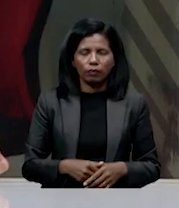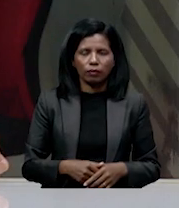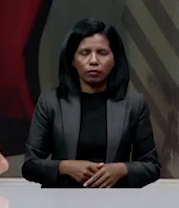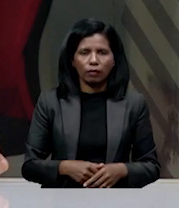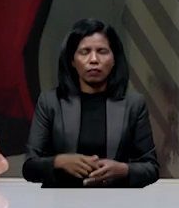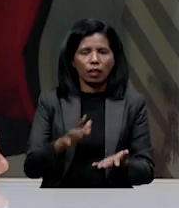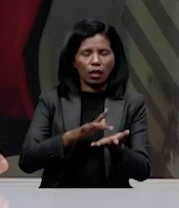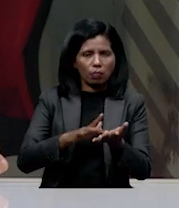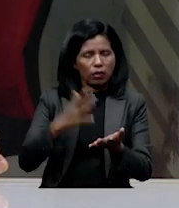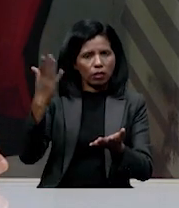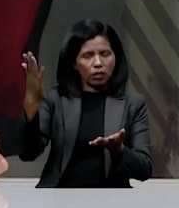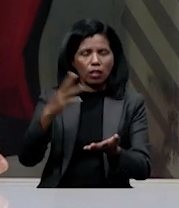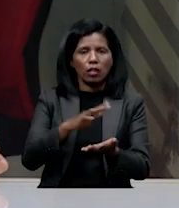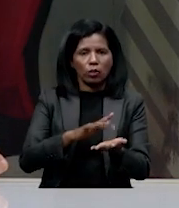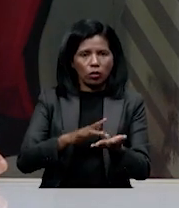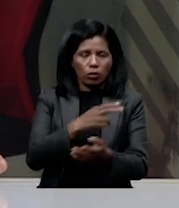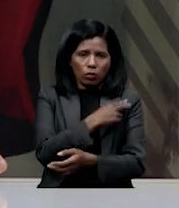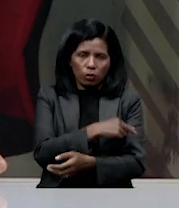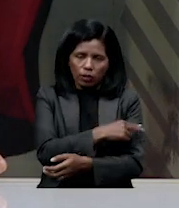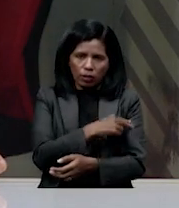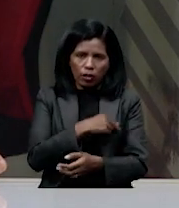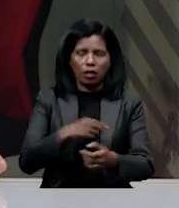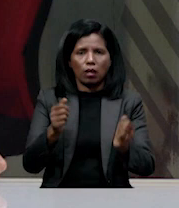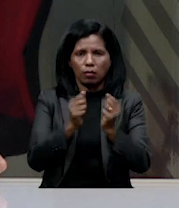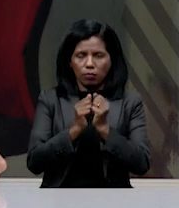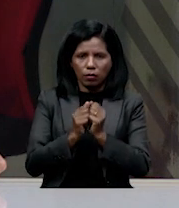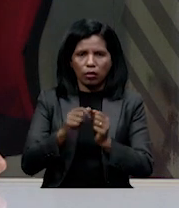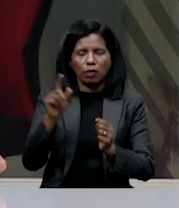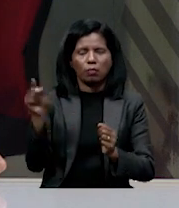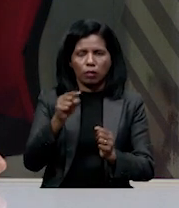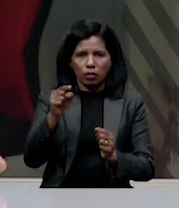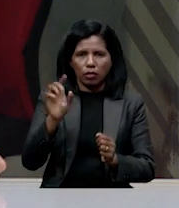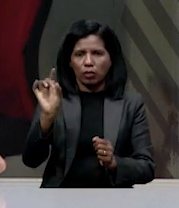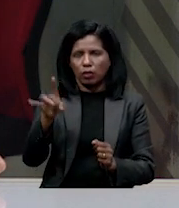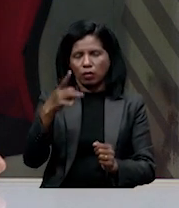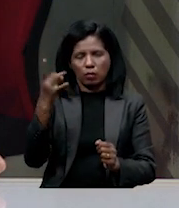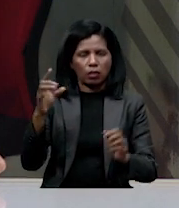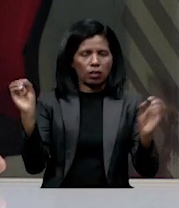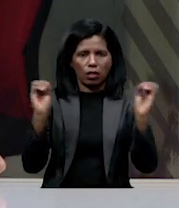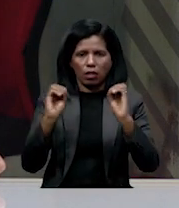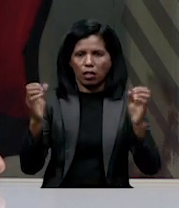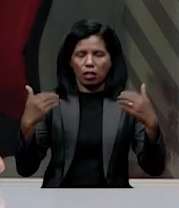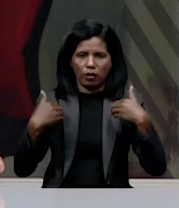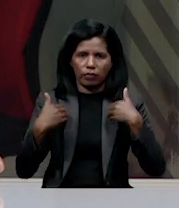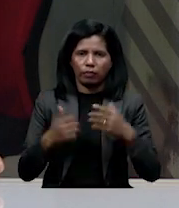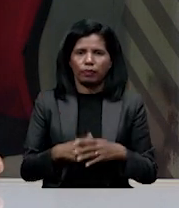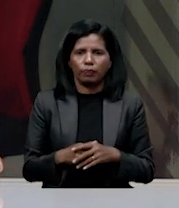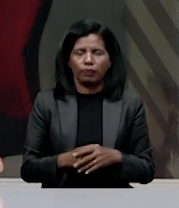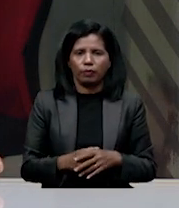Ai moro ki Hospital Nasional Gid Valadares, hamutuk persentu sanulu resung walu makla iha ona.